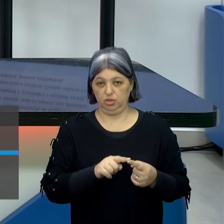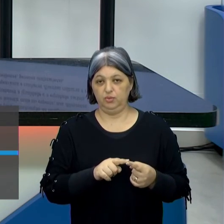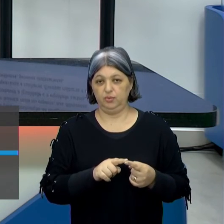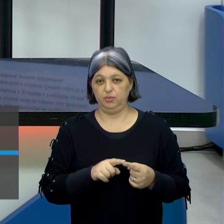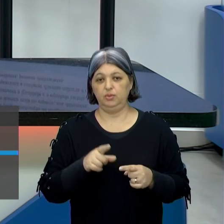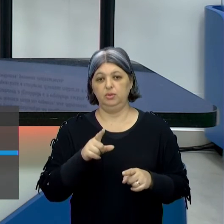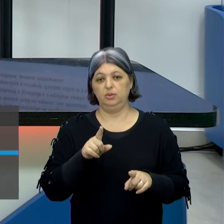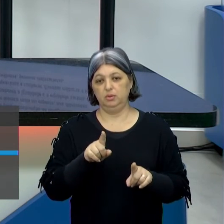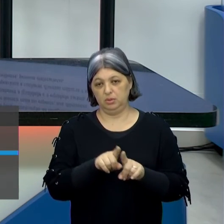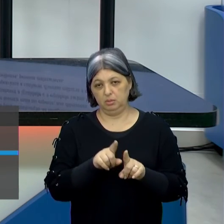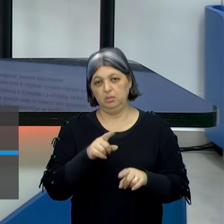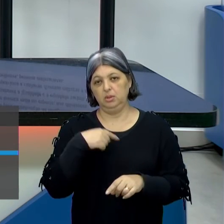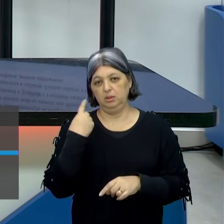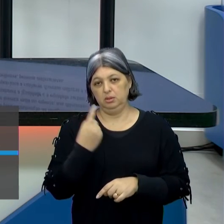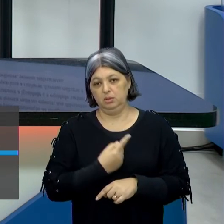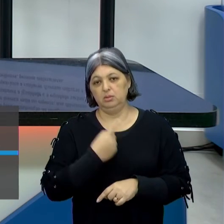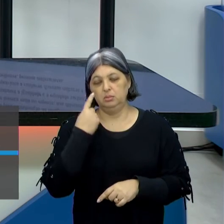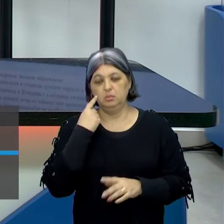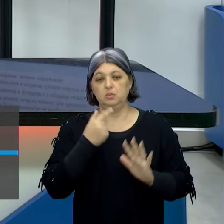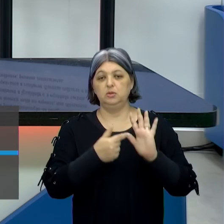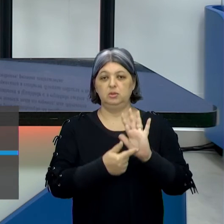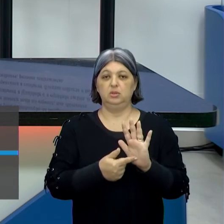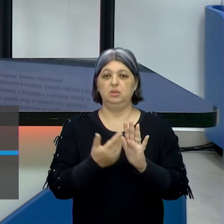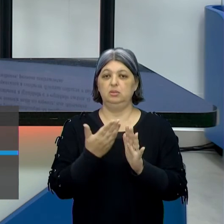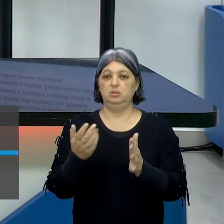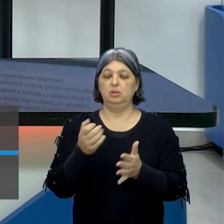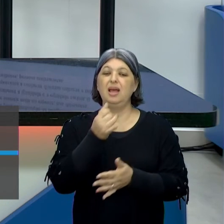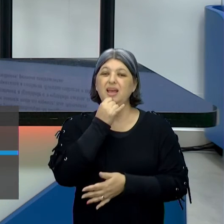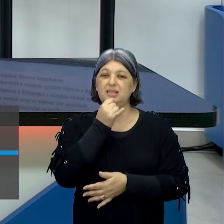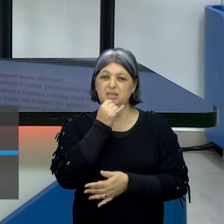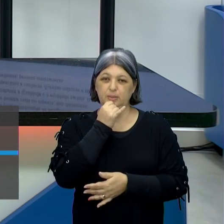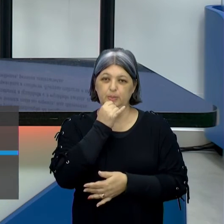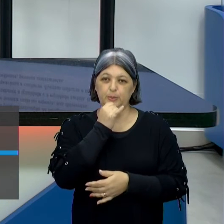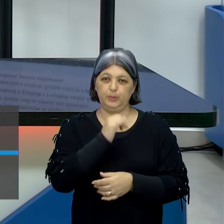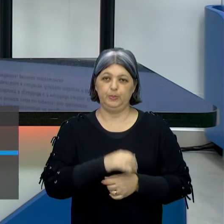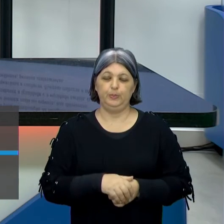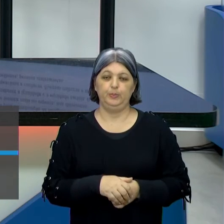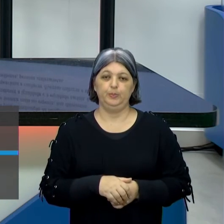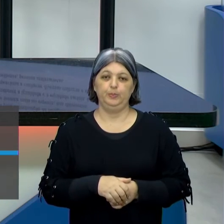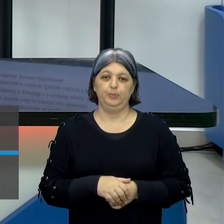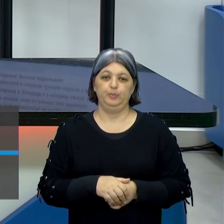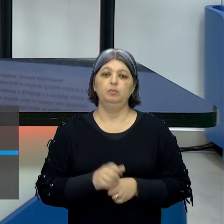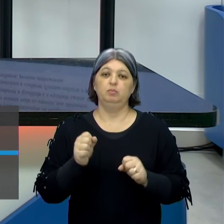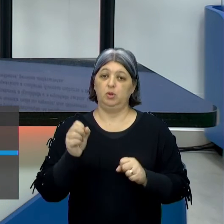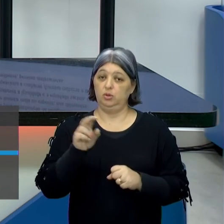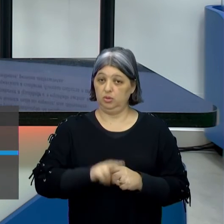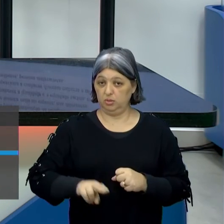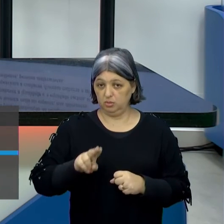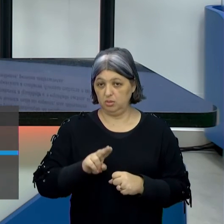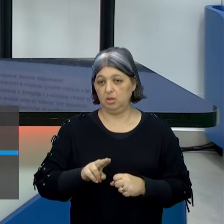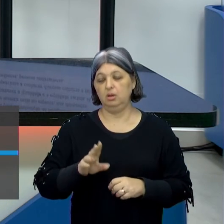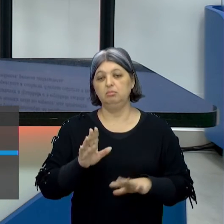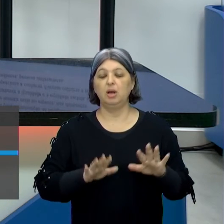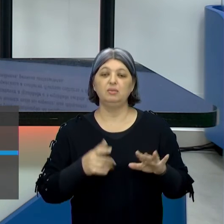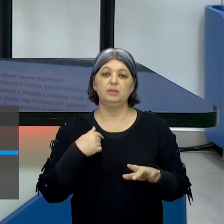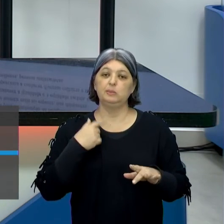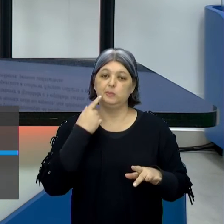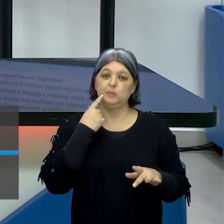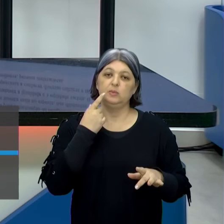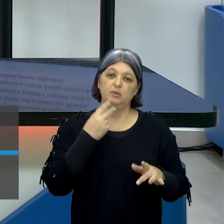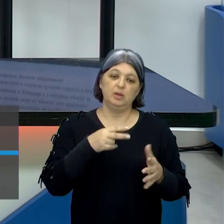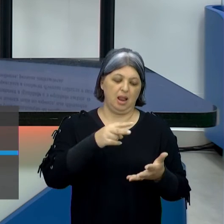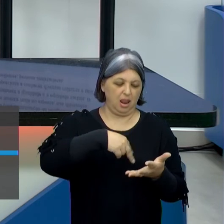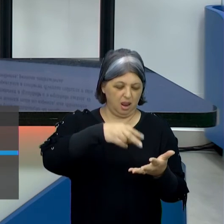gente traz para vocês esses exemplos que vocês podem ter visto, e agora com a